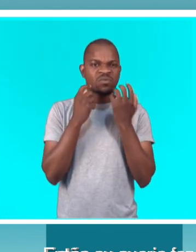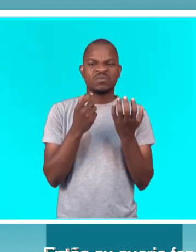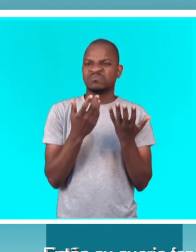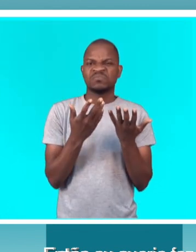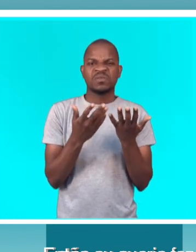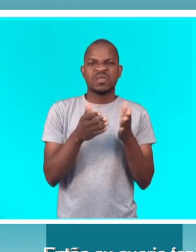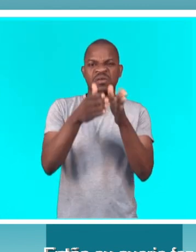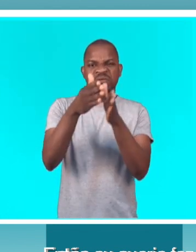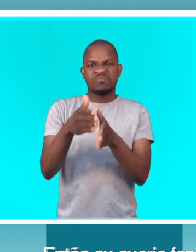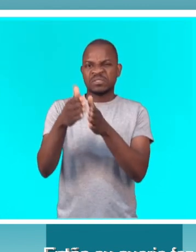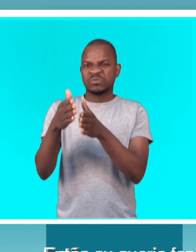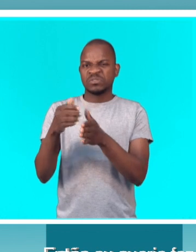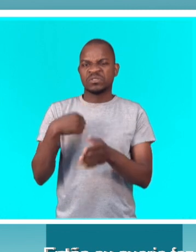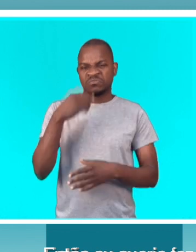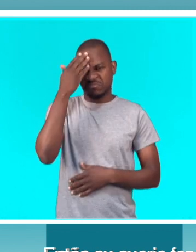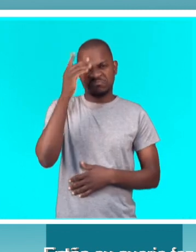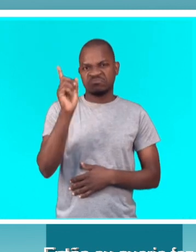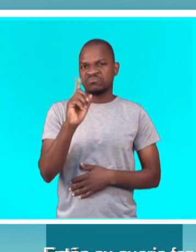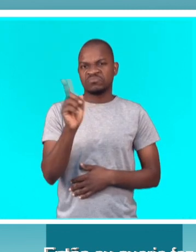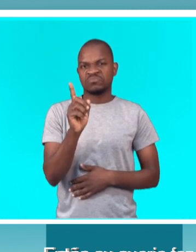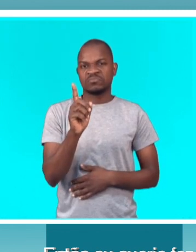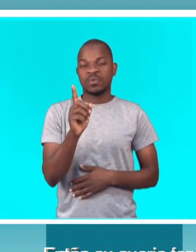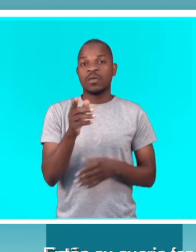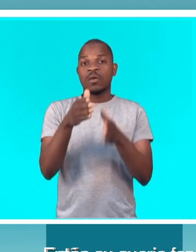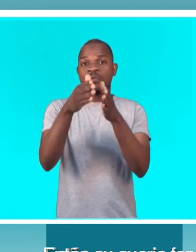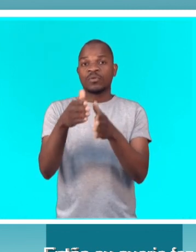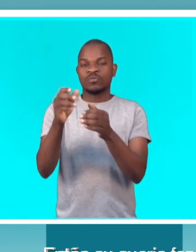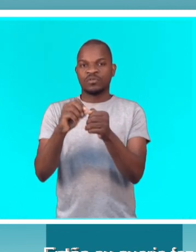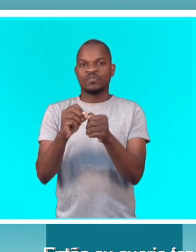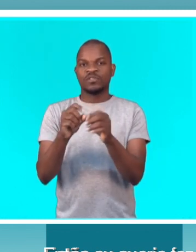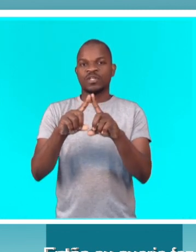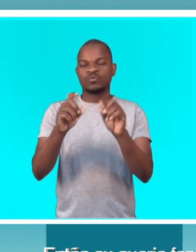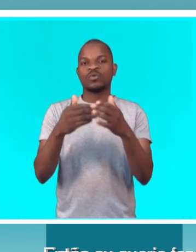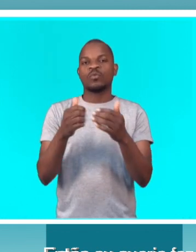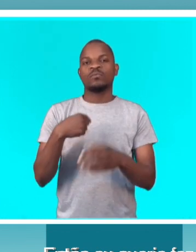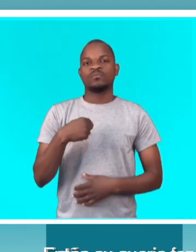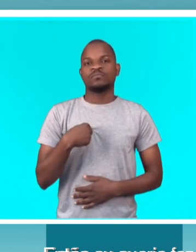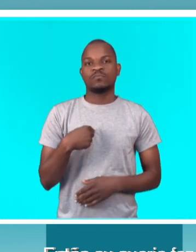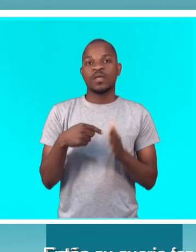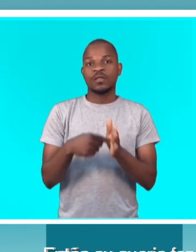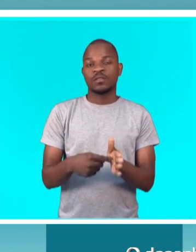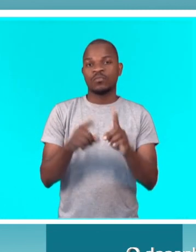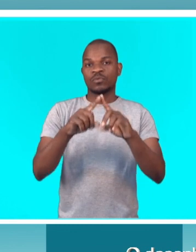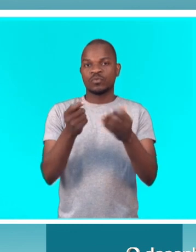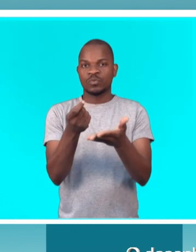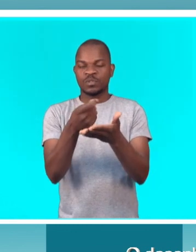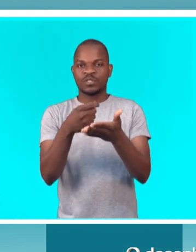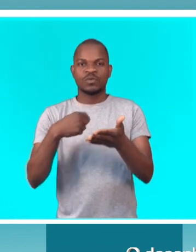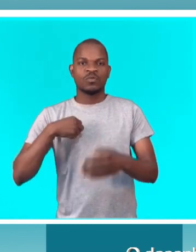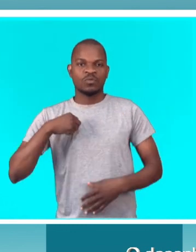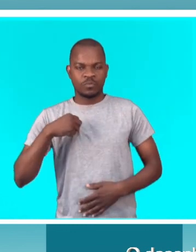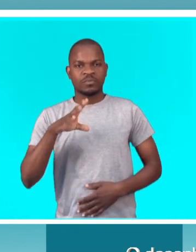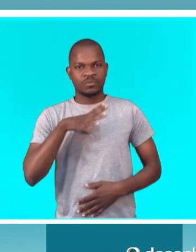ainda não conheço, podem até existir, mas eu não conheço pessoalmente pessoas que fazem as mesmas coisas que eu. O design de roupas